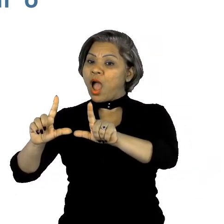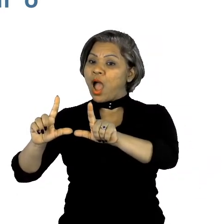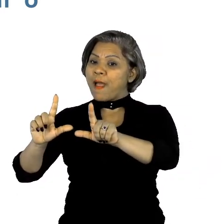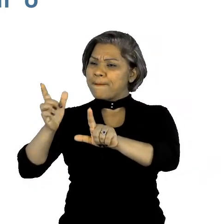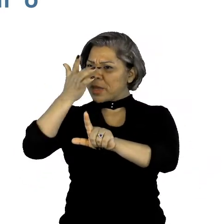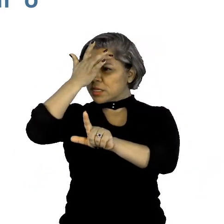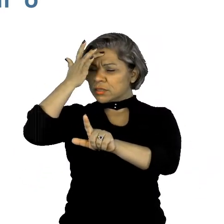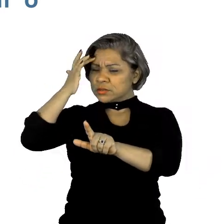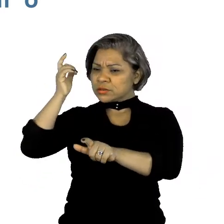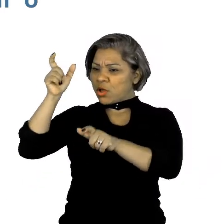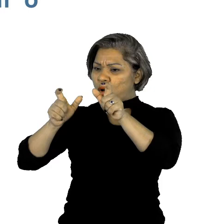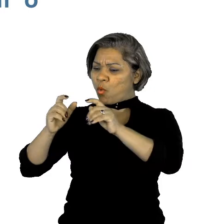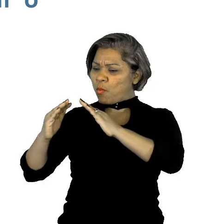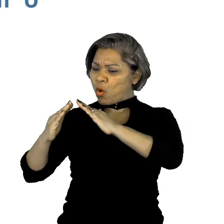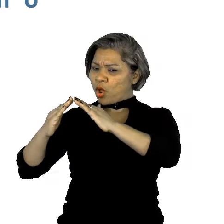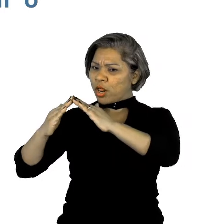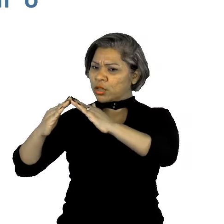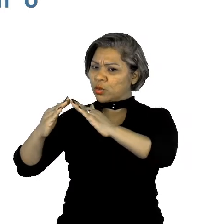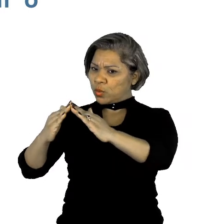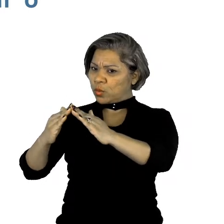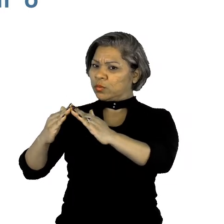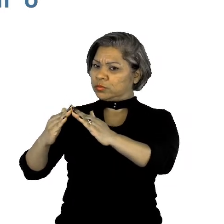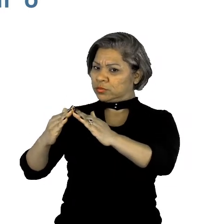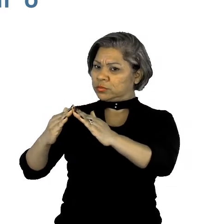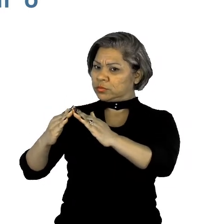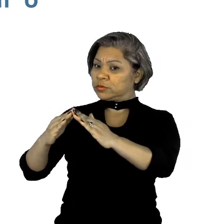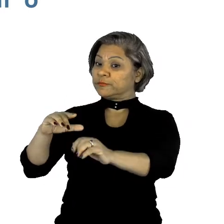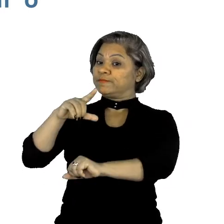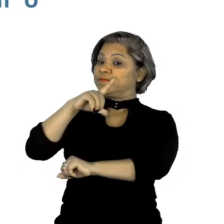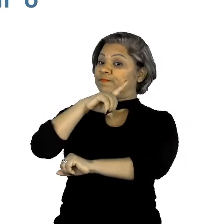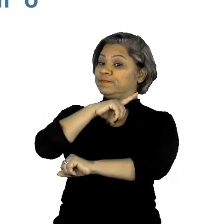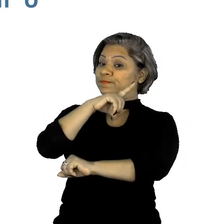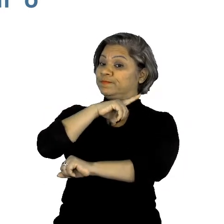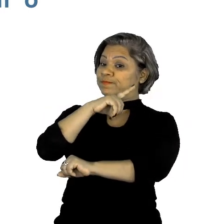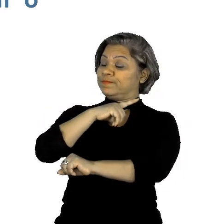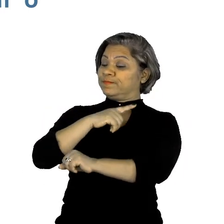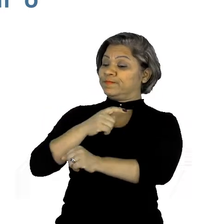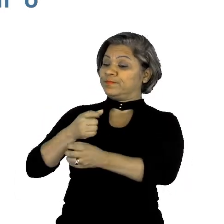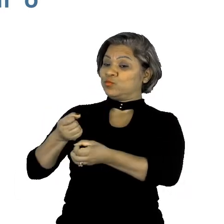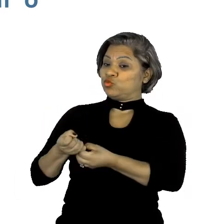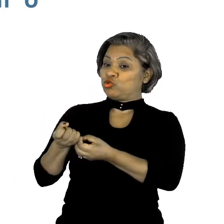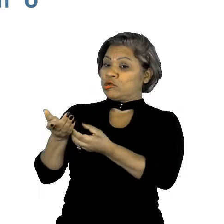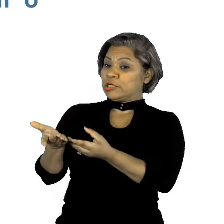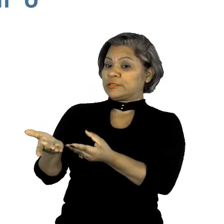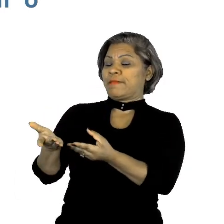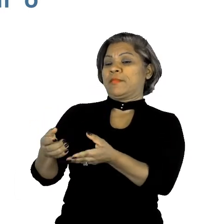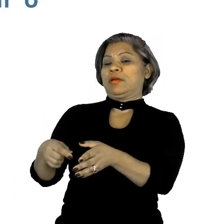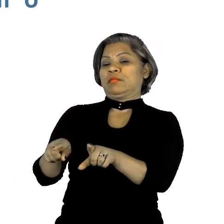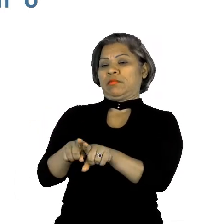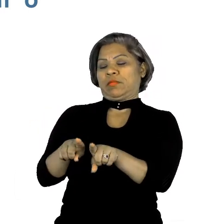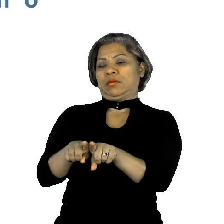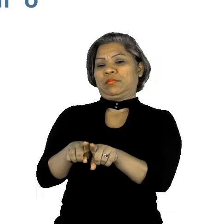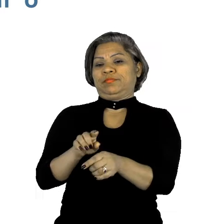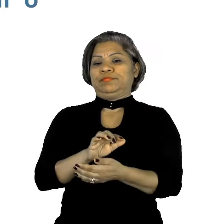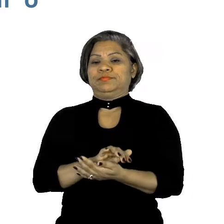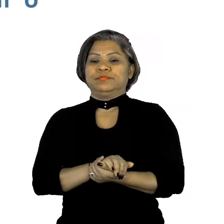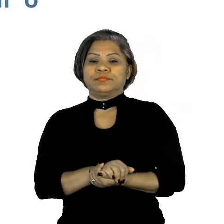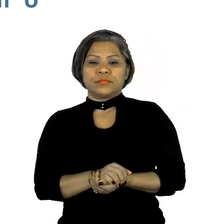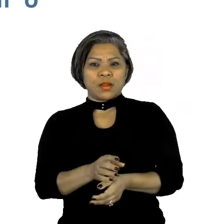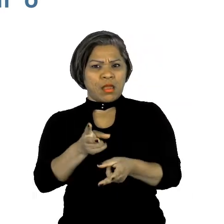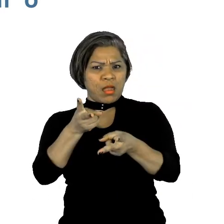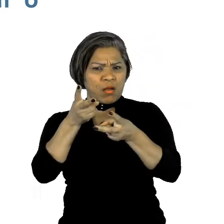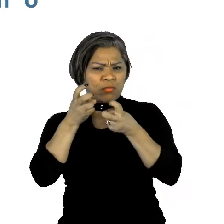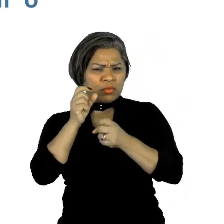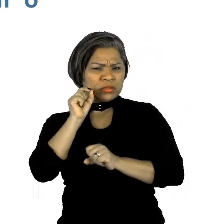negrito e sublinhado, terem também, receberem também. Vocês observam que